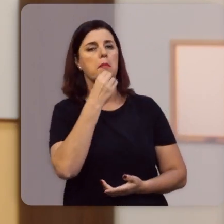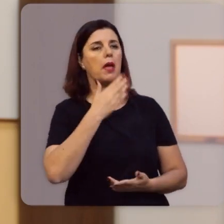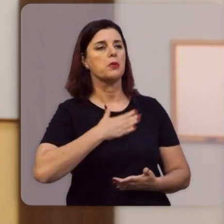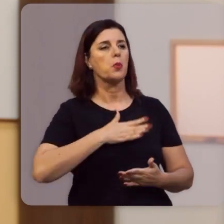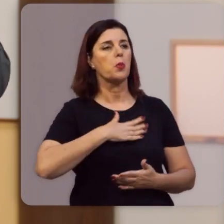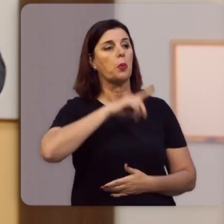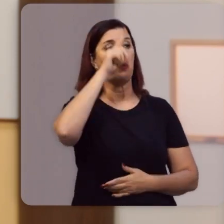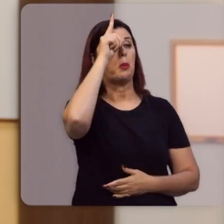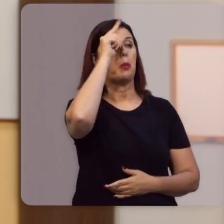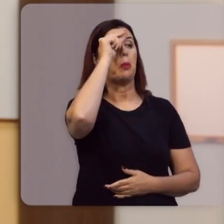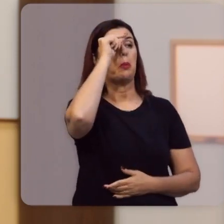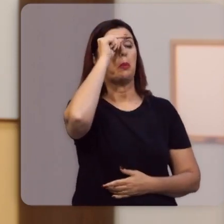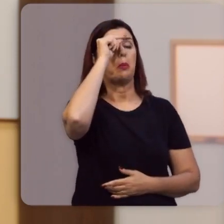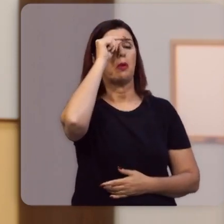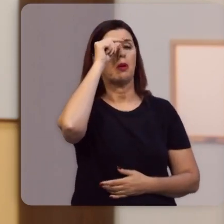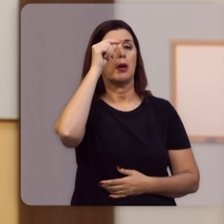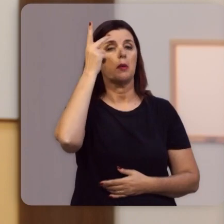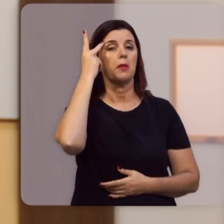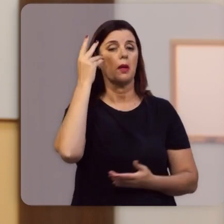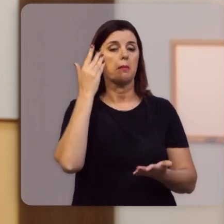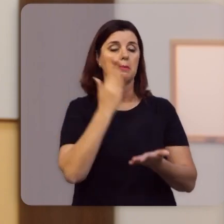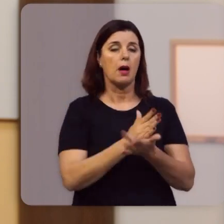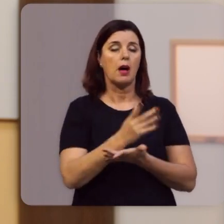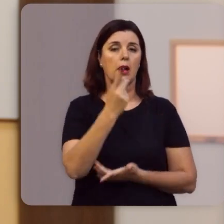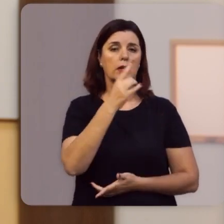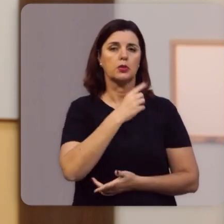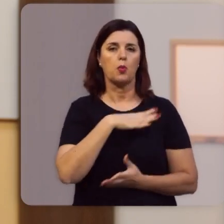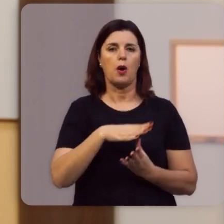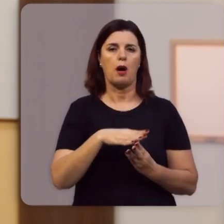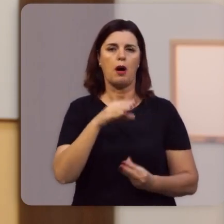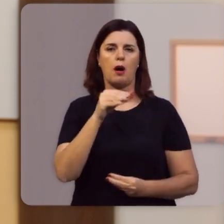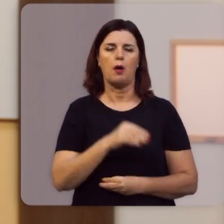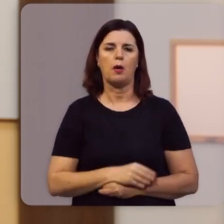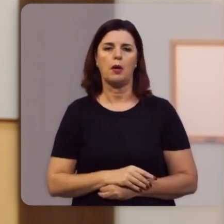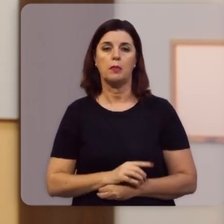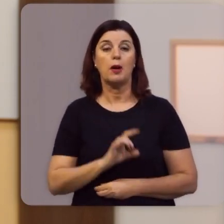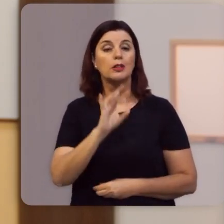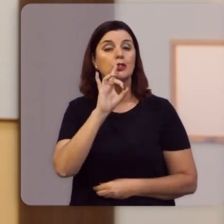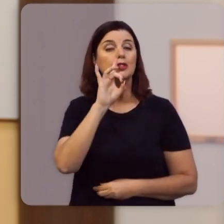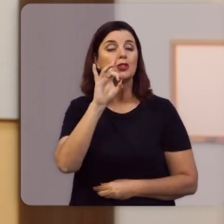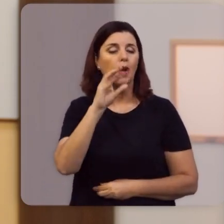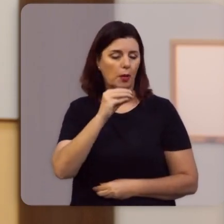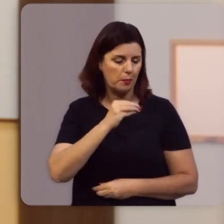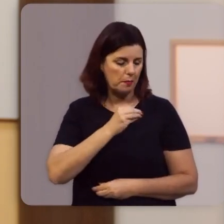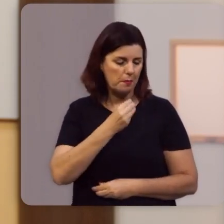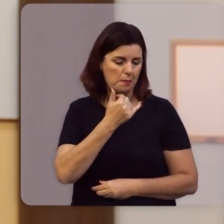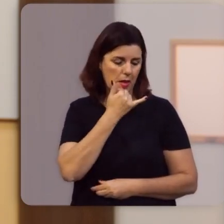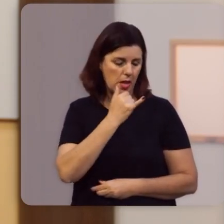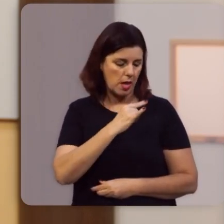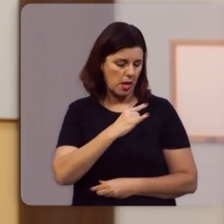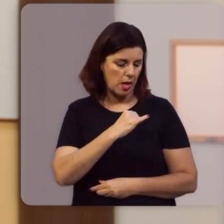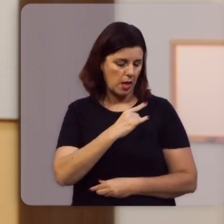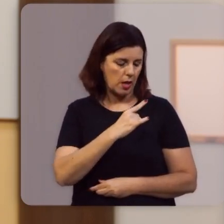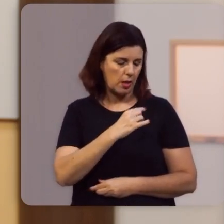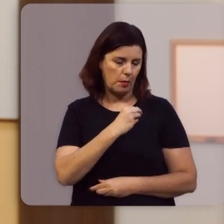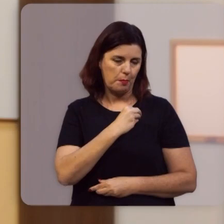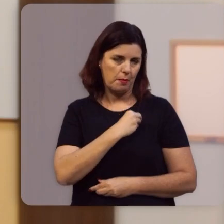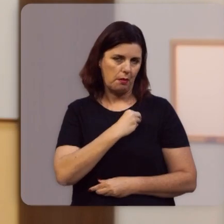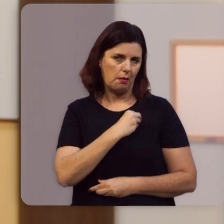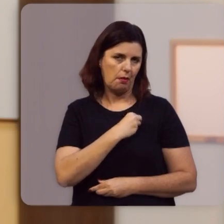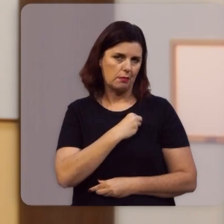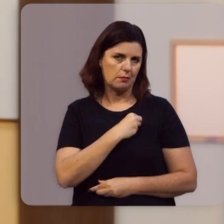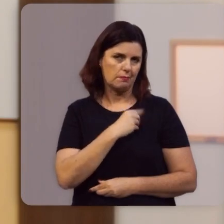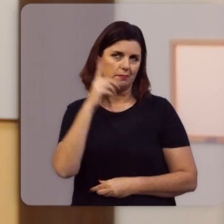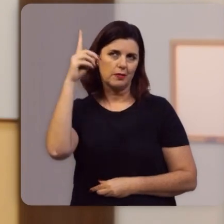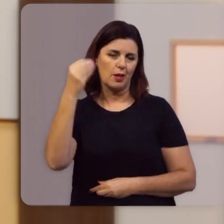possa acalmar as tempestades da sua alma, a não ser o perdão divino.